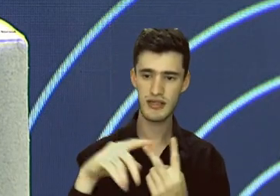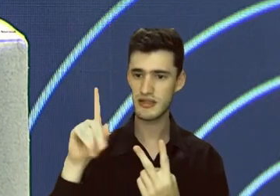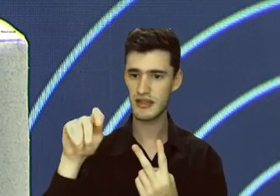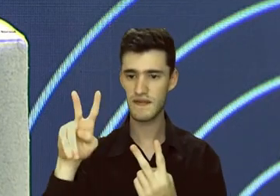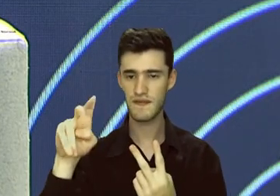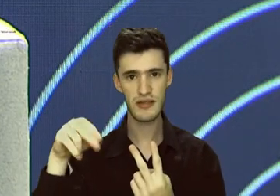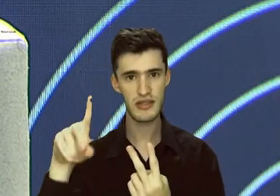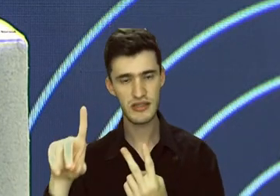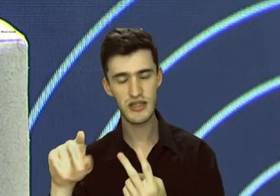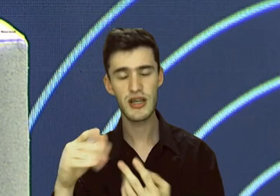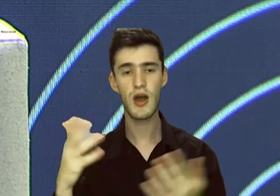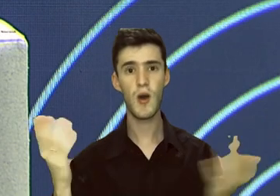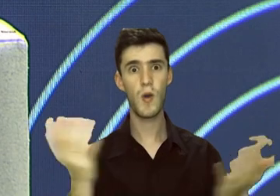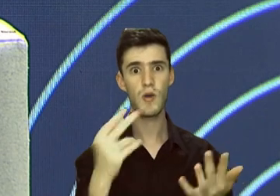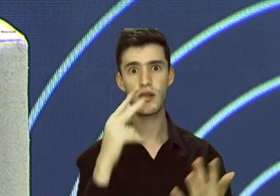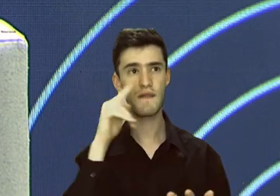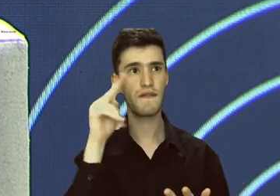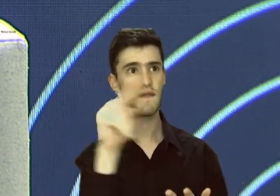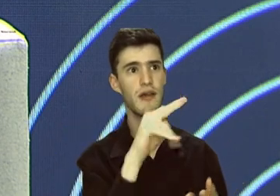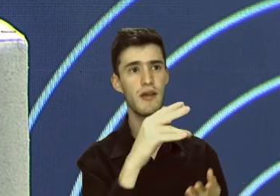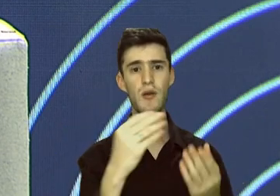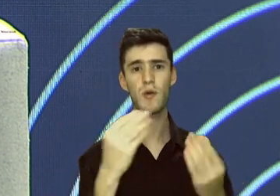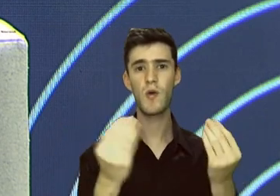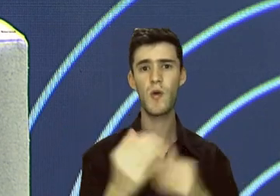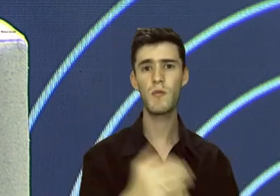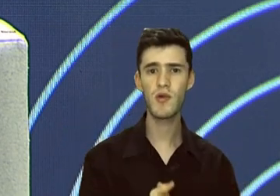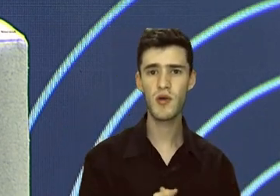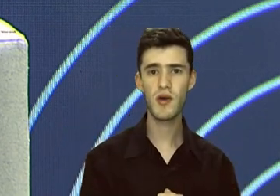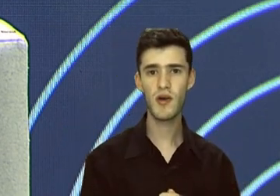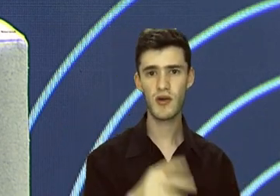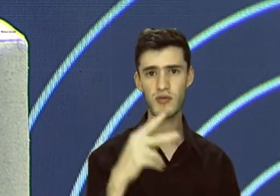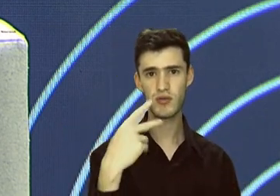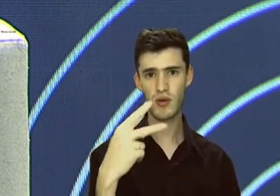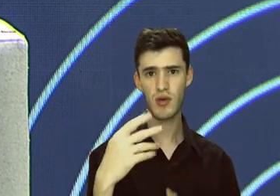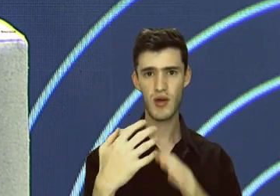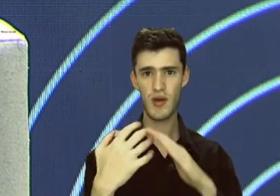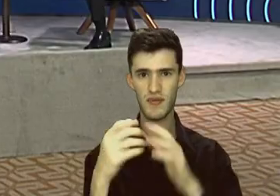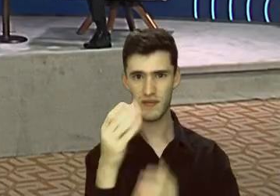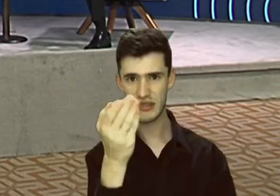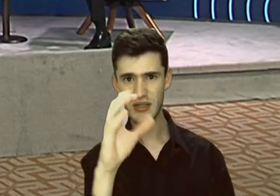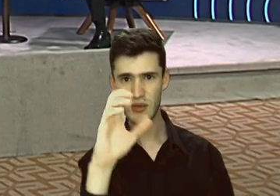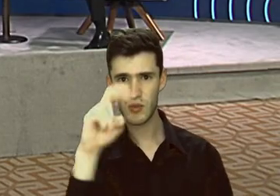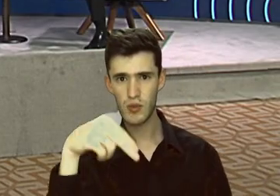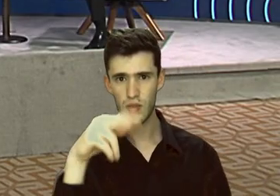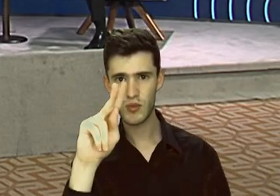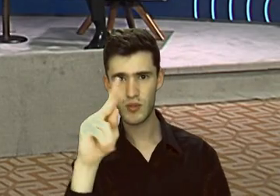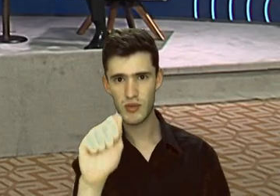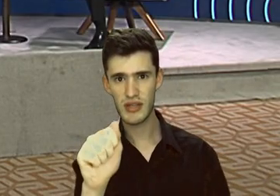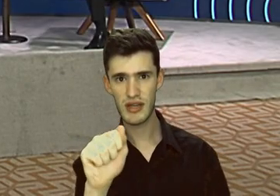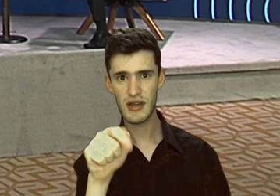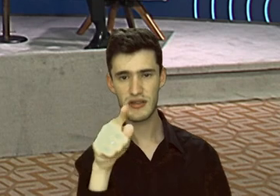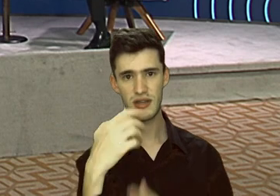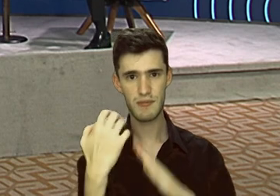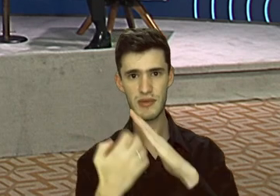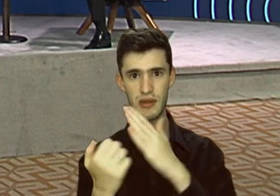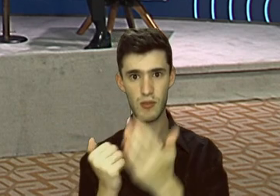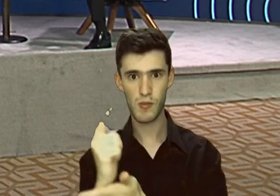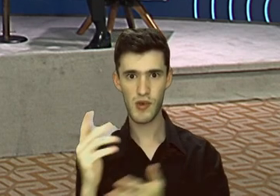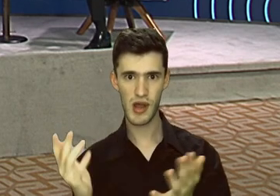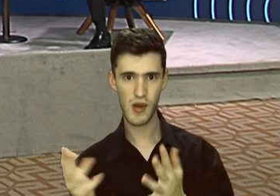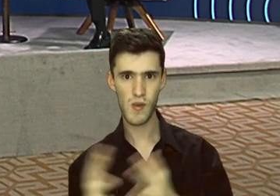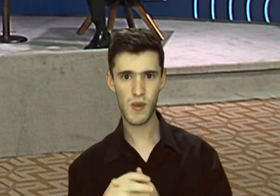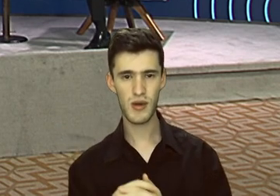vocês terem sido adquiridos né você é mais recentemente Cunha mas o Dantas aí há pouco quase três anos